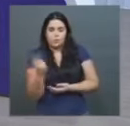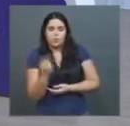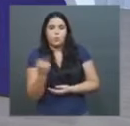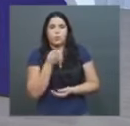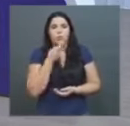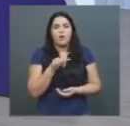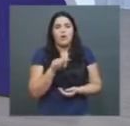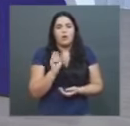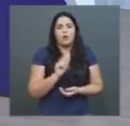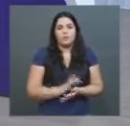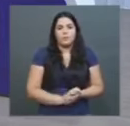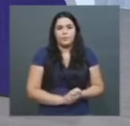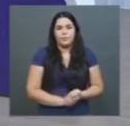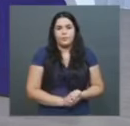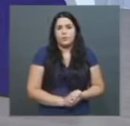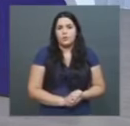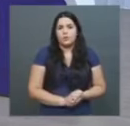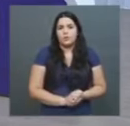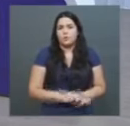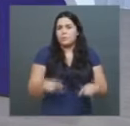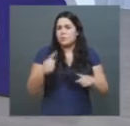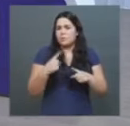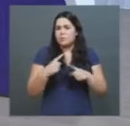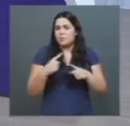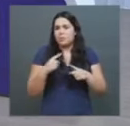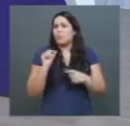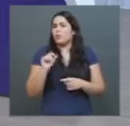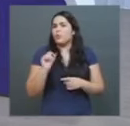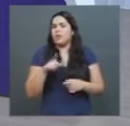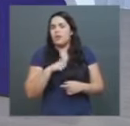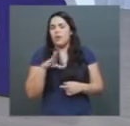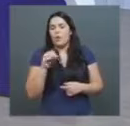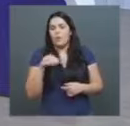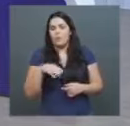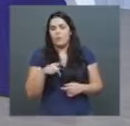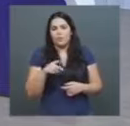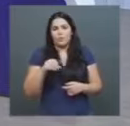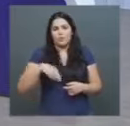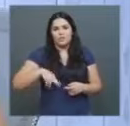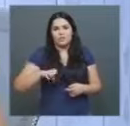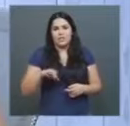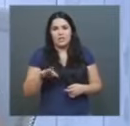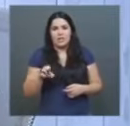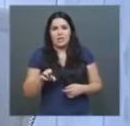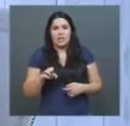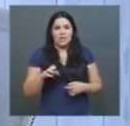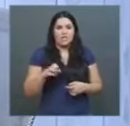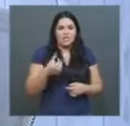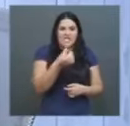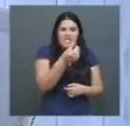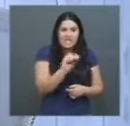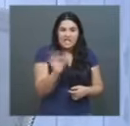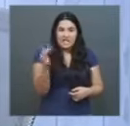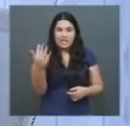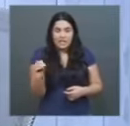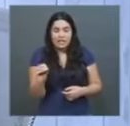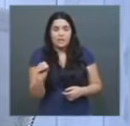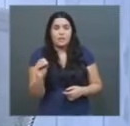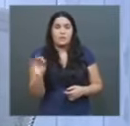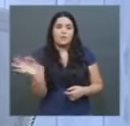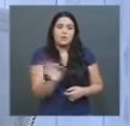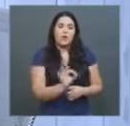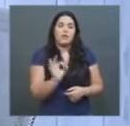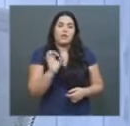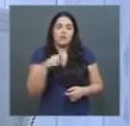que você atribui, doutora Magda, esse componente, né, de 60% a 70% das mortes serem neonatais, assim, quais as causas que a gente